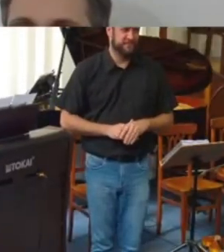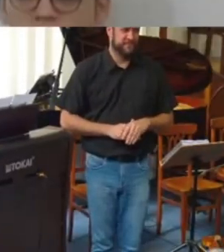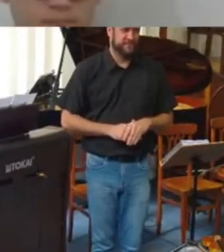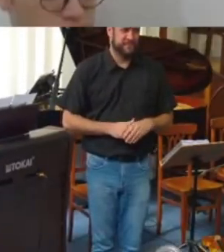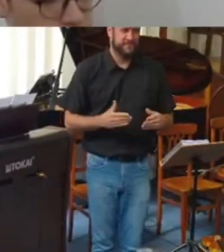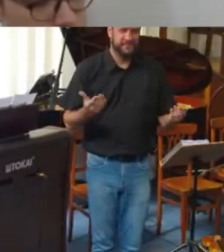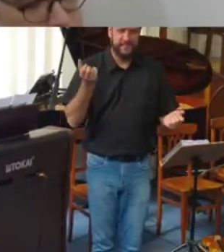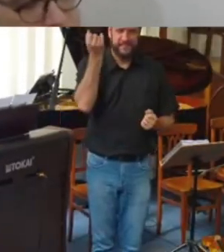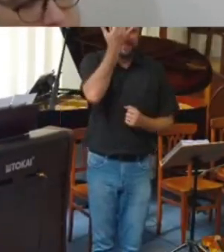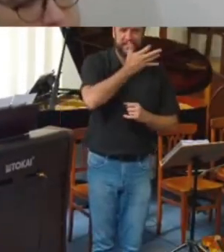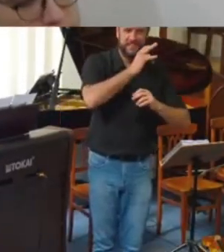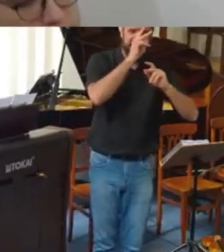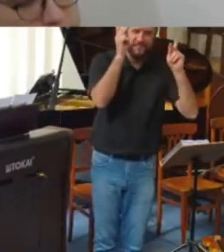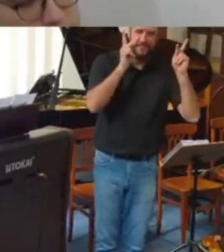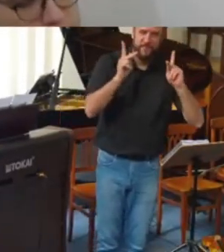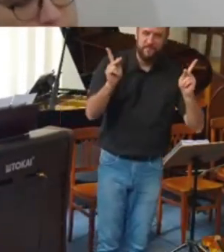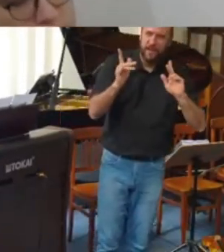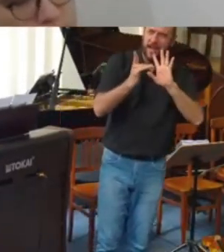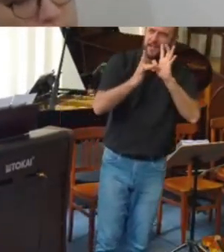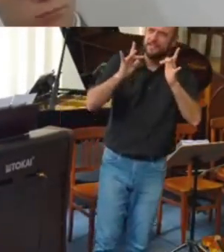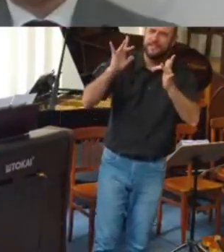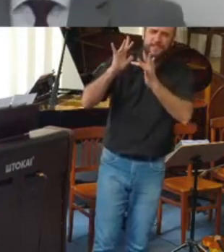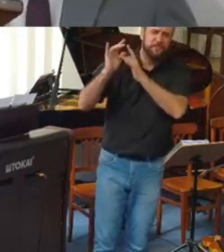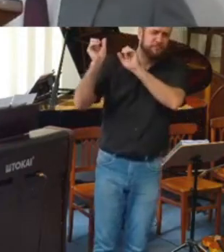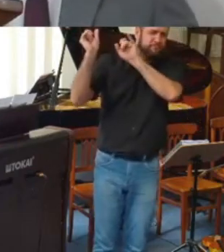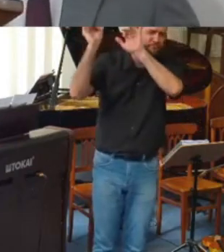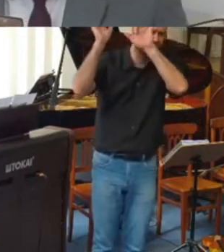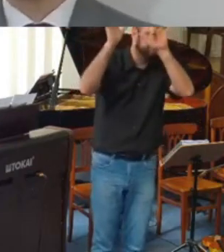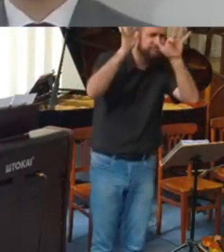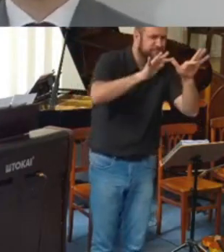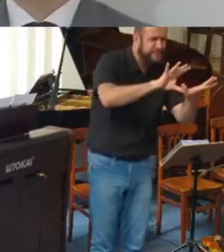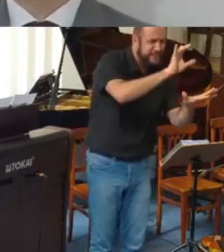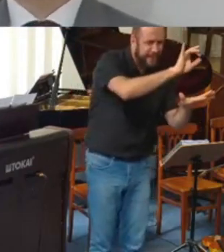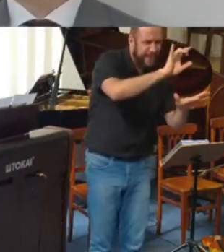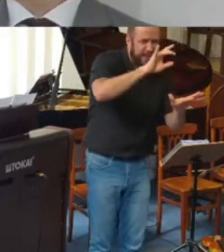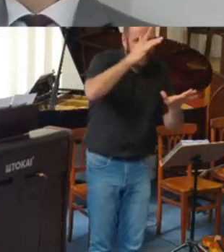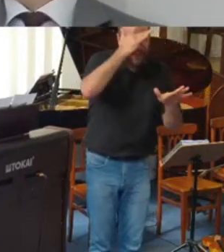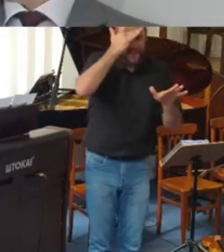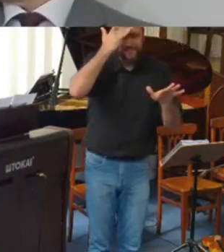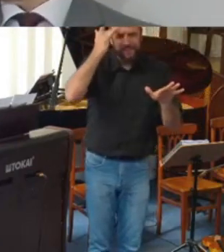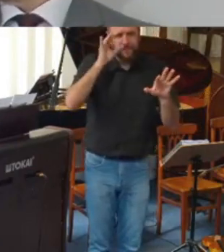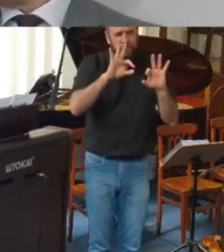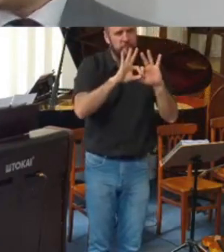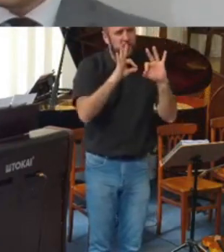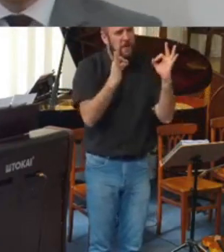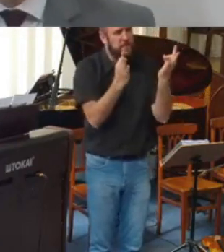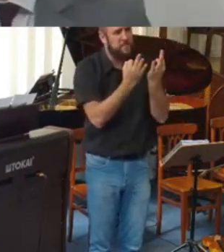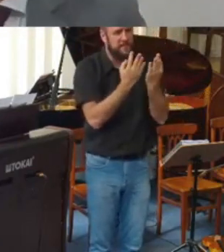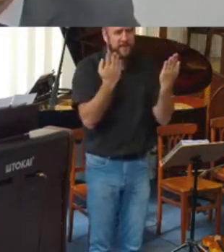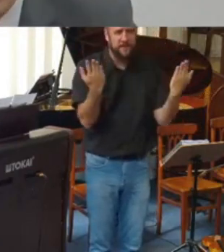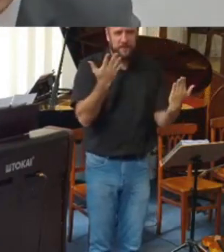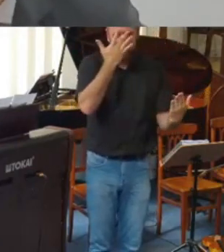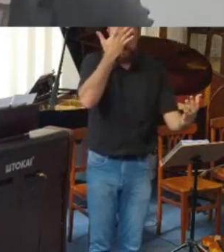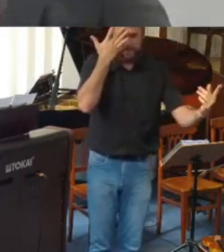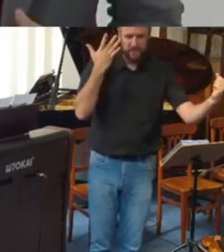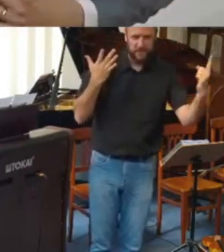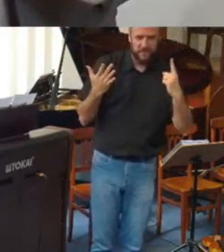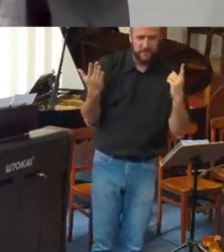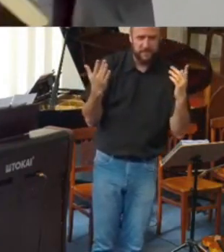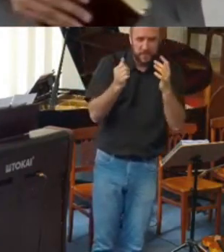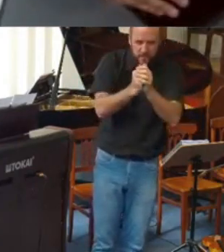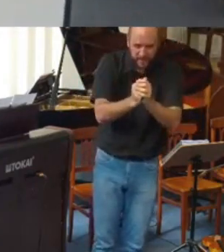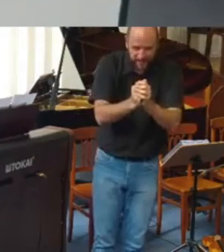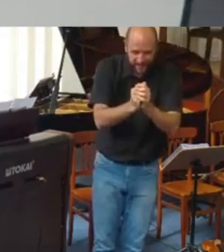Querida igreja, que a graça e a paz do Senhor Jesus Cristo seja com cada um e com cada família aqui representada nessa